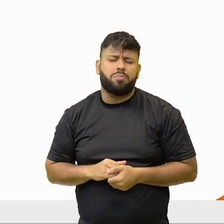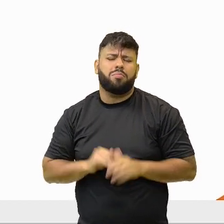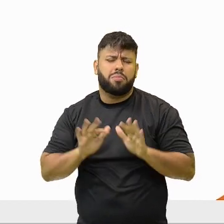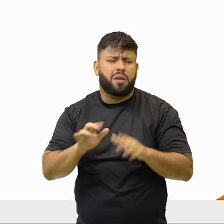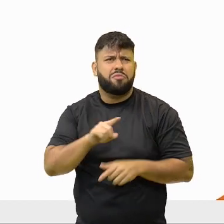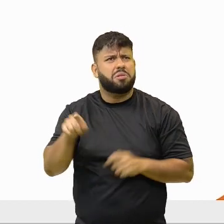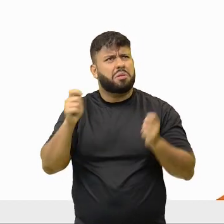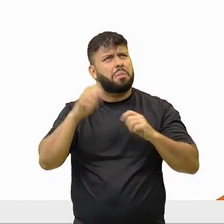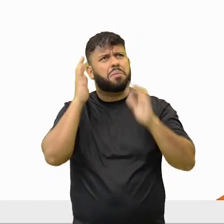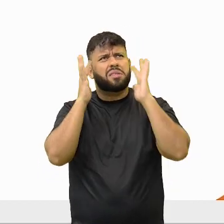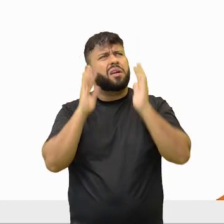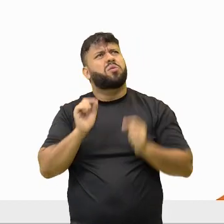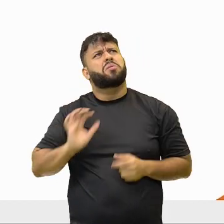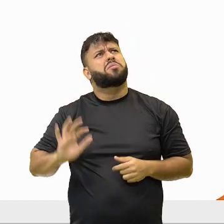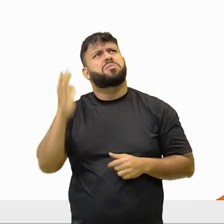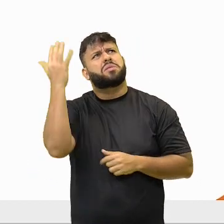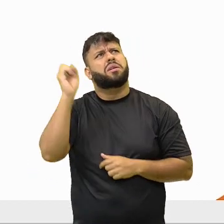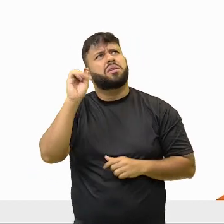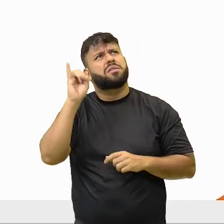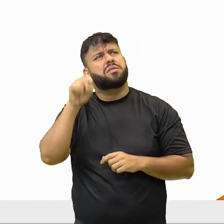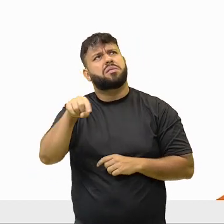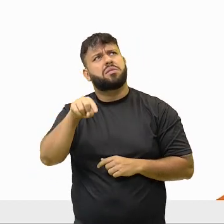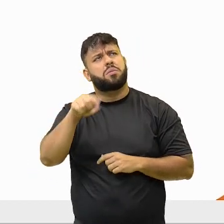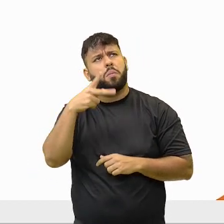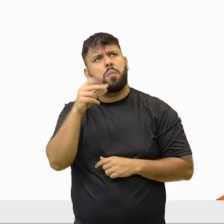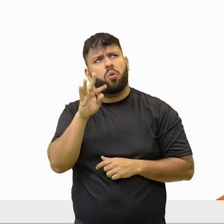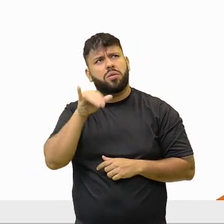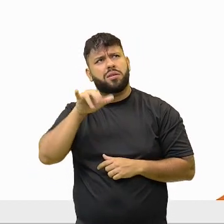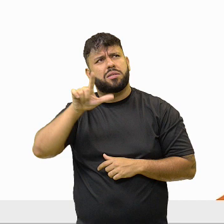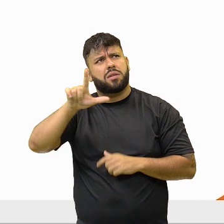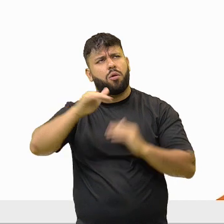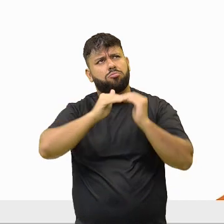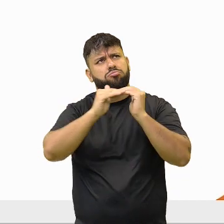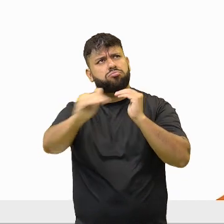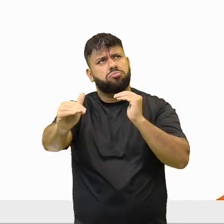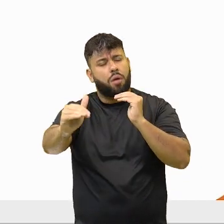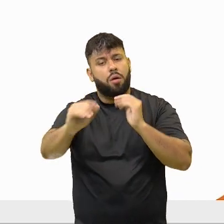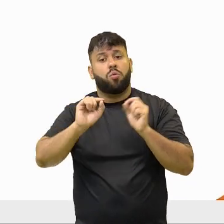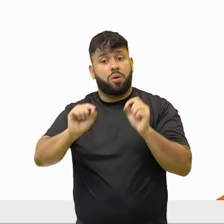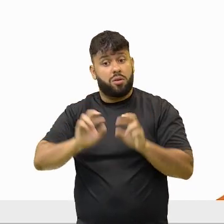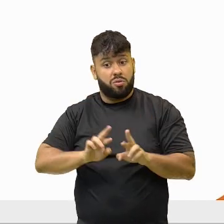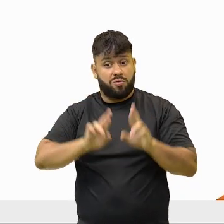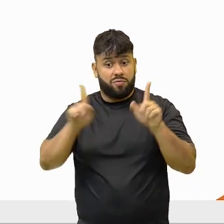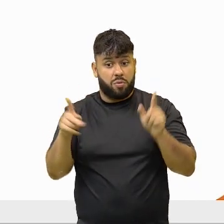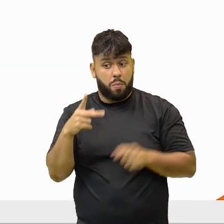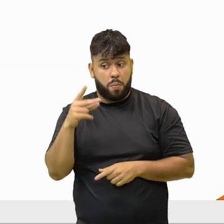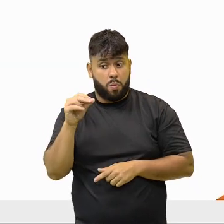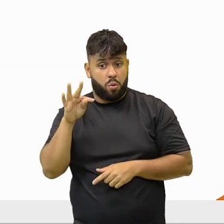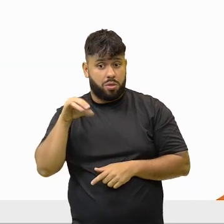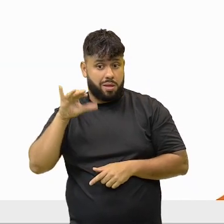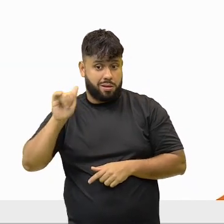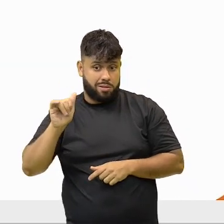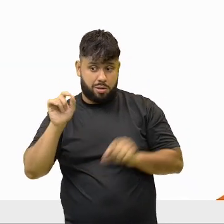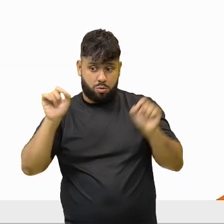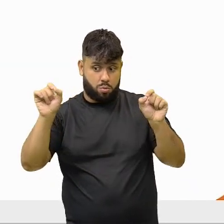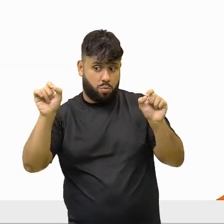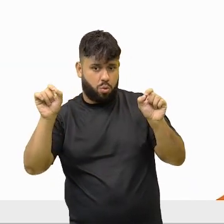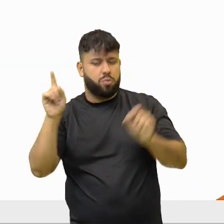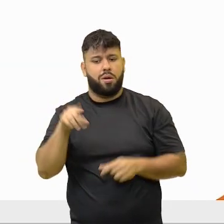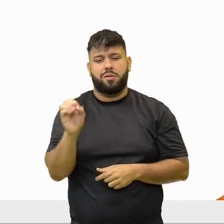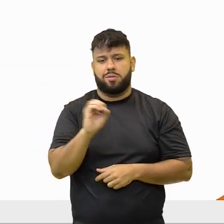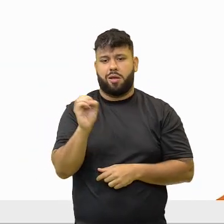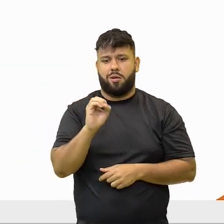o que acontece quando o potencial é constante? Lembra, a diferença de potencial entre dois pontos é zero. E aí é que está a questão, se